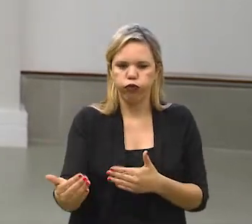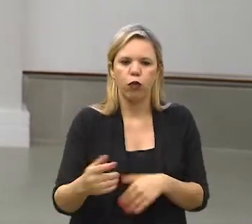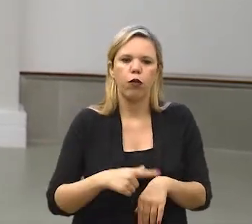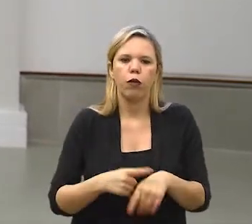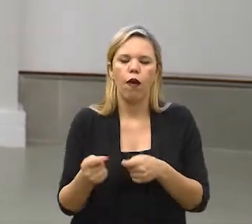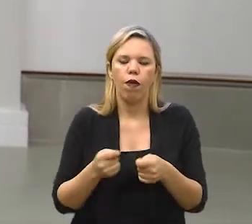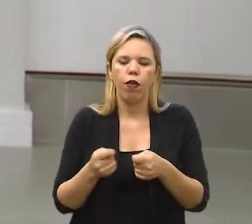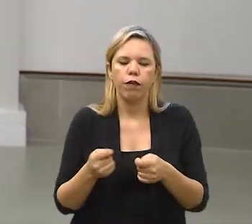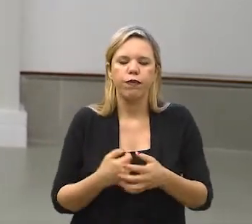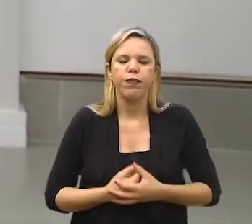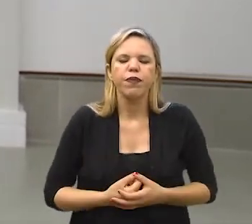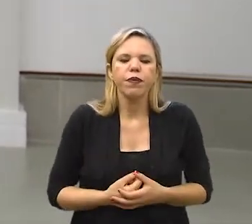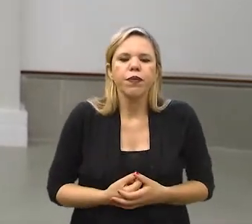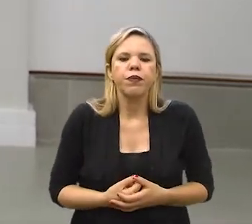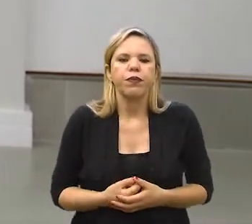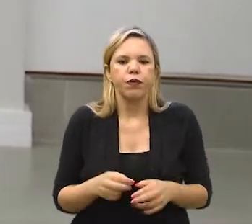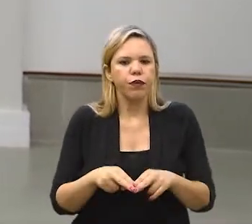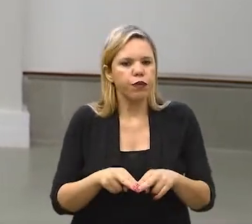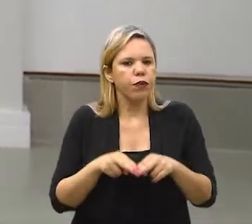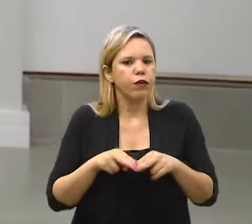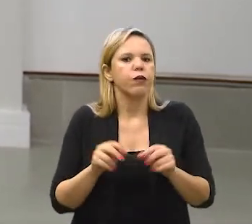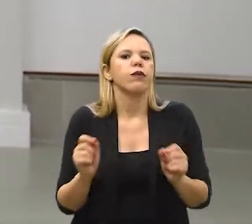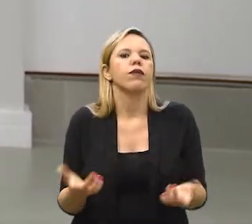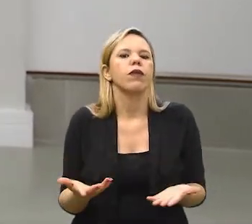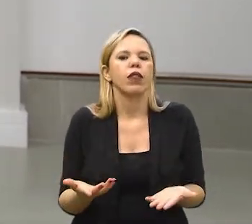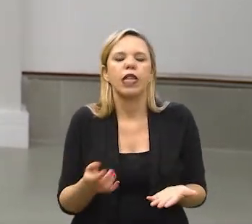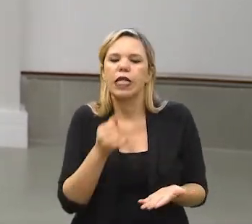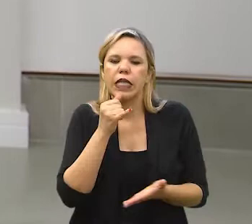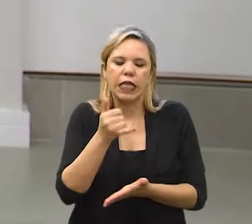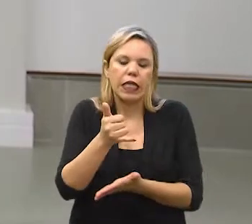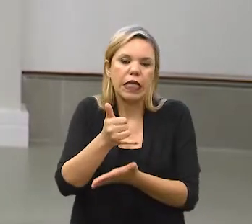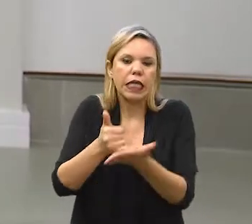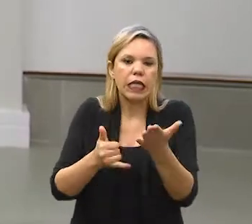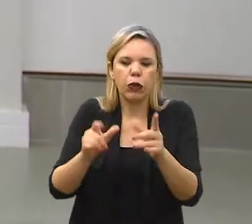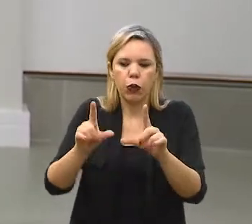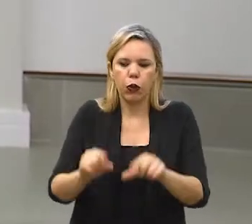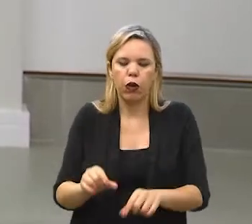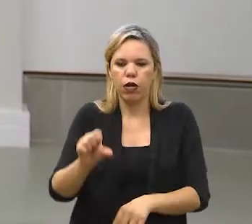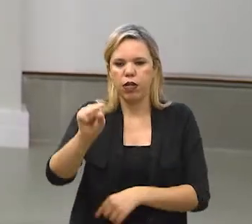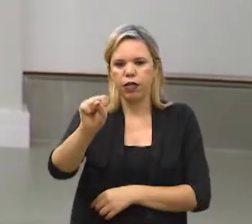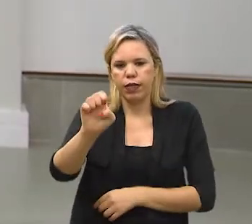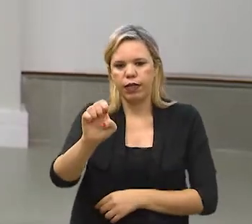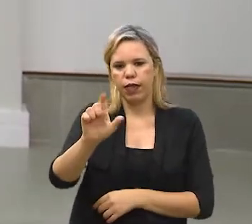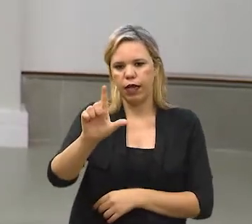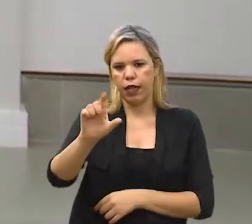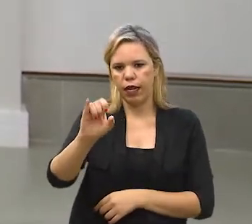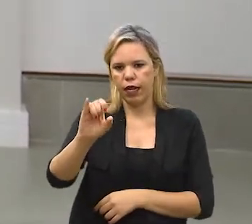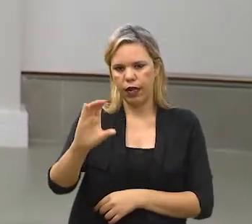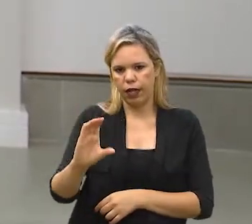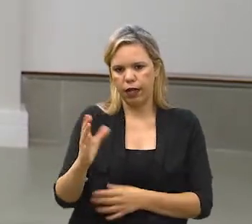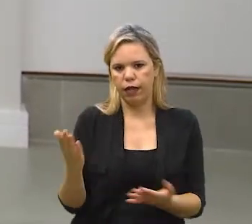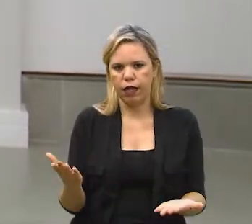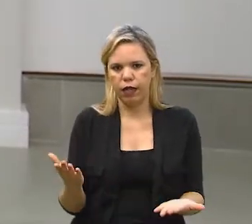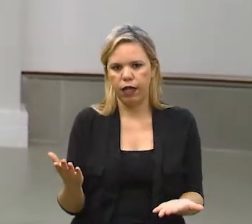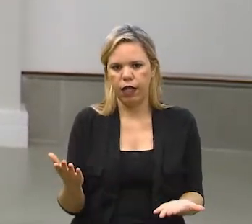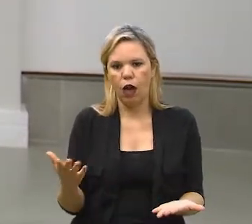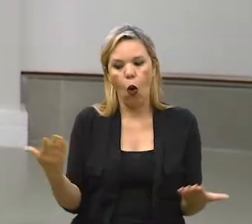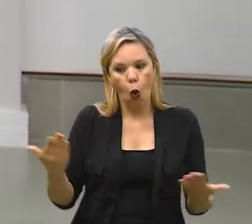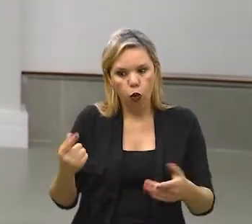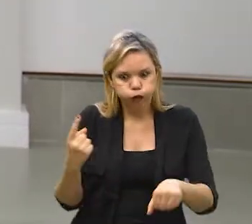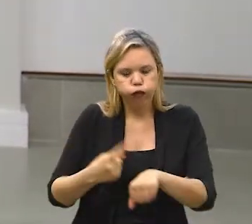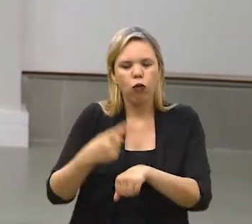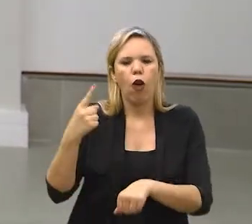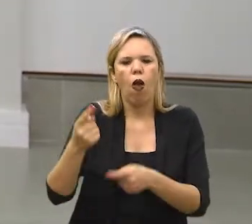momento econômico por conta da queda da taxa Selic. Então, assim, historicamente, hoje